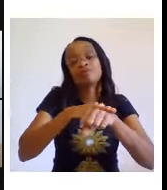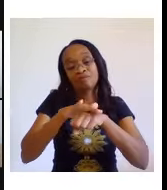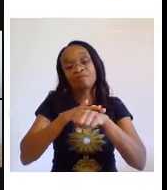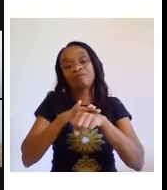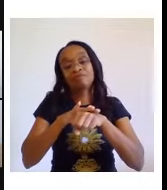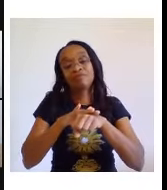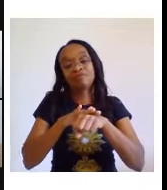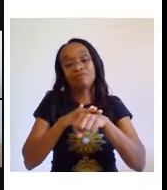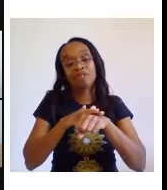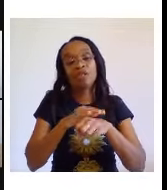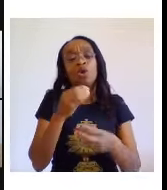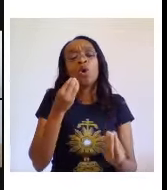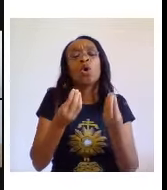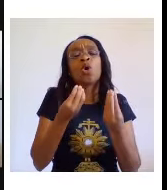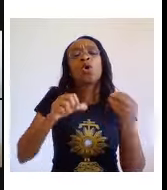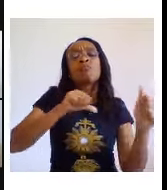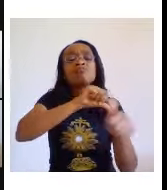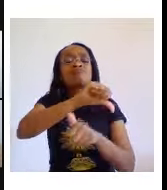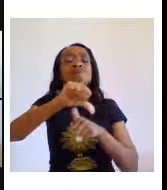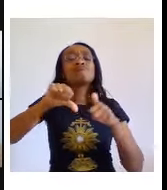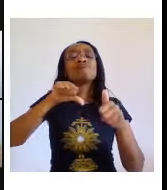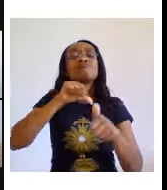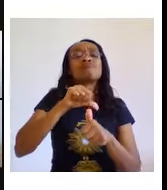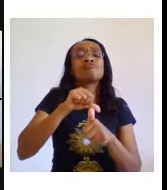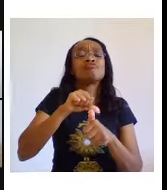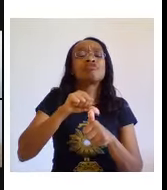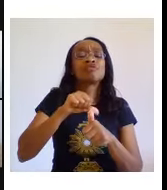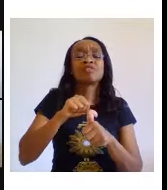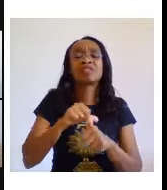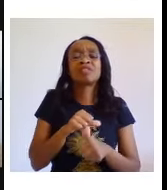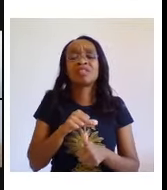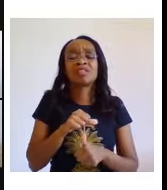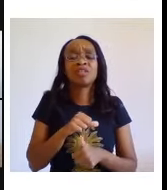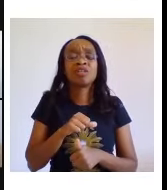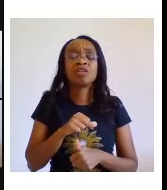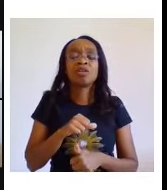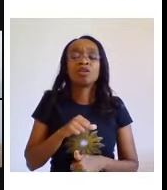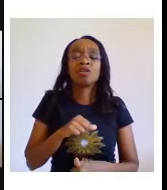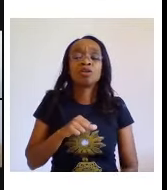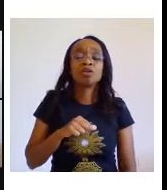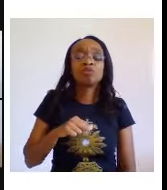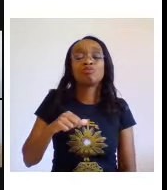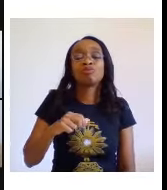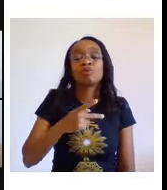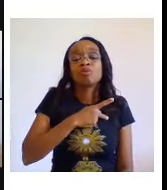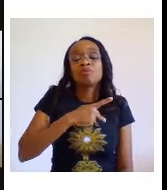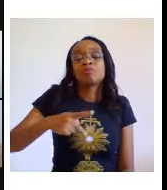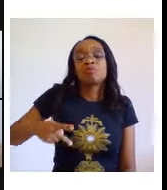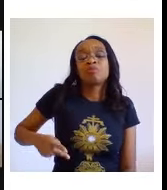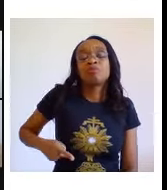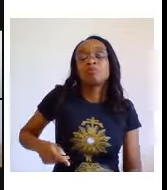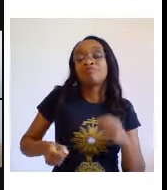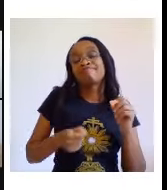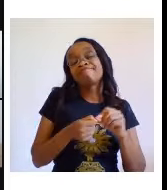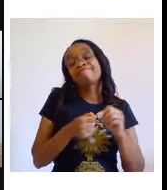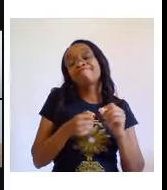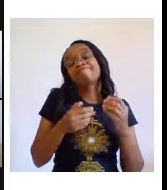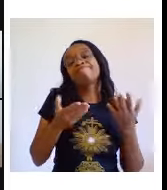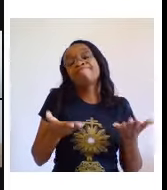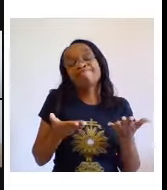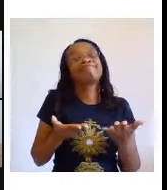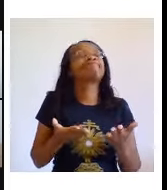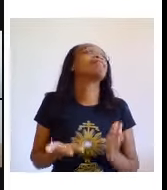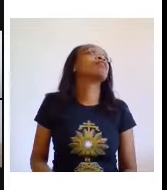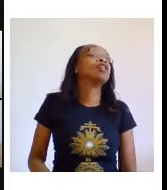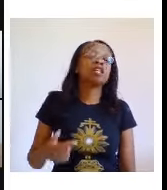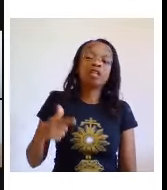comentaram. Como reverter este atraso? O que este governo nos submete? De